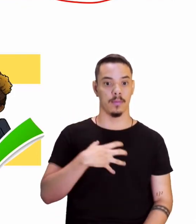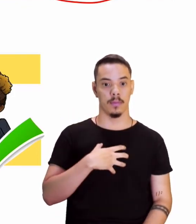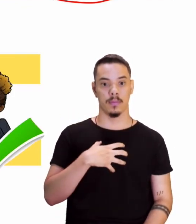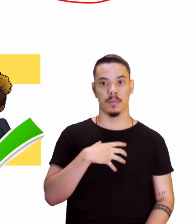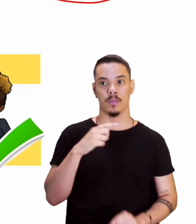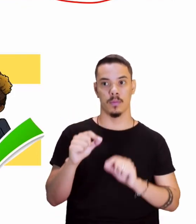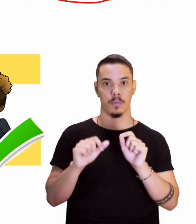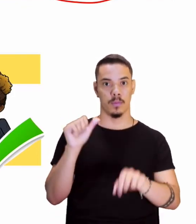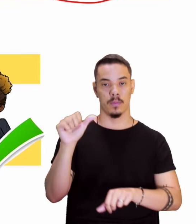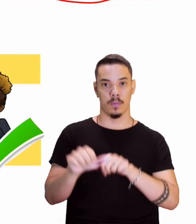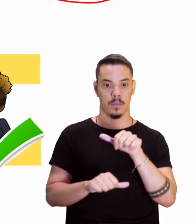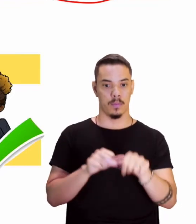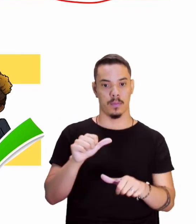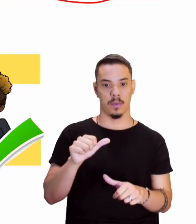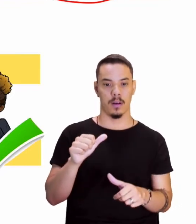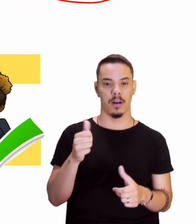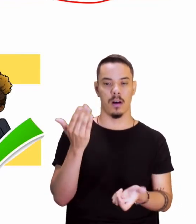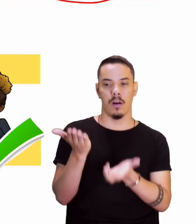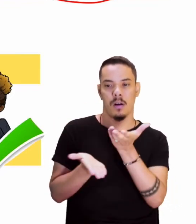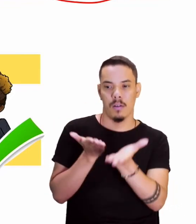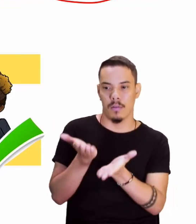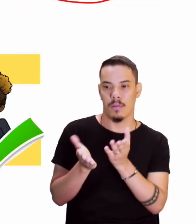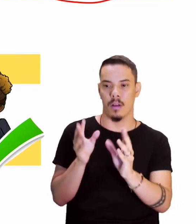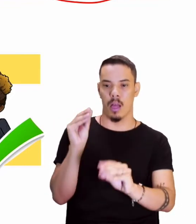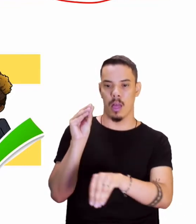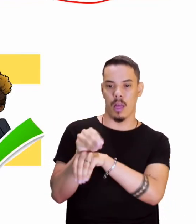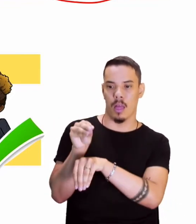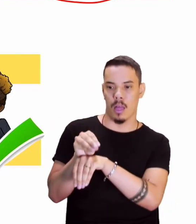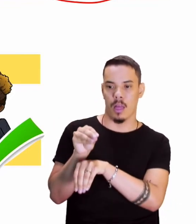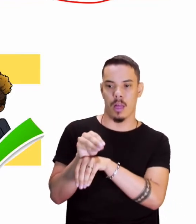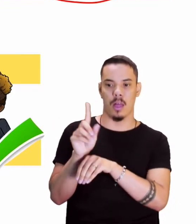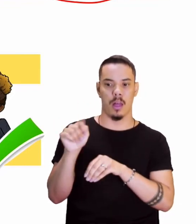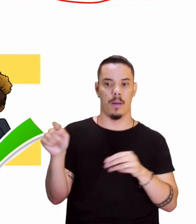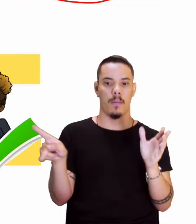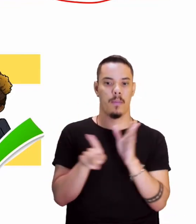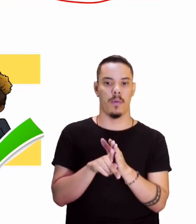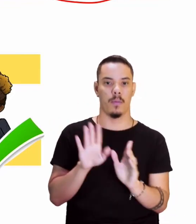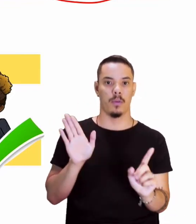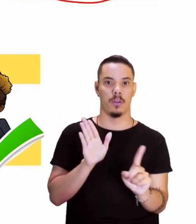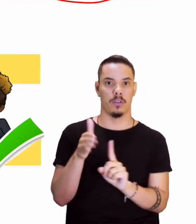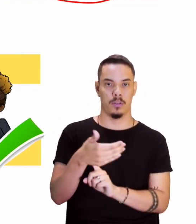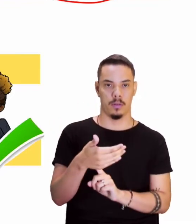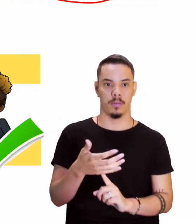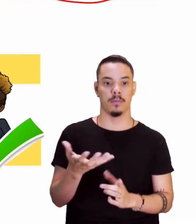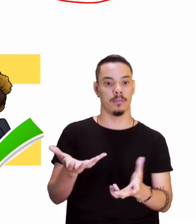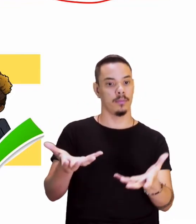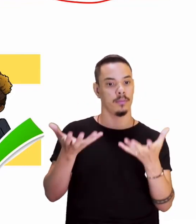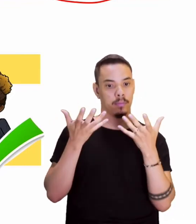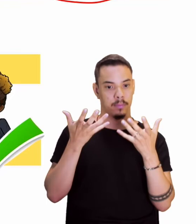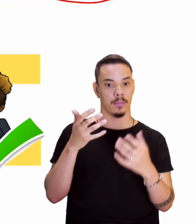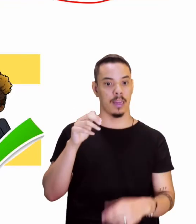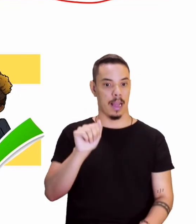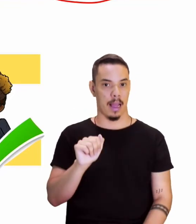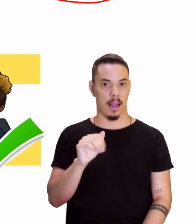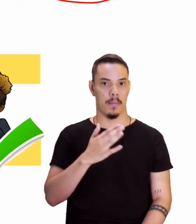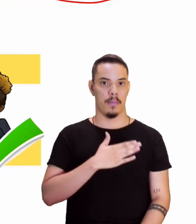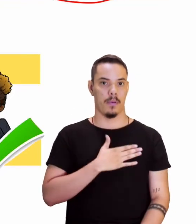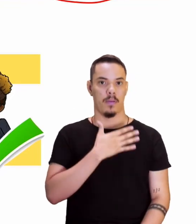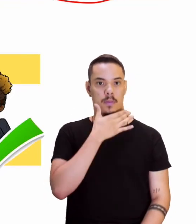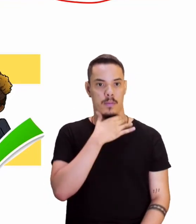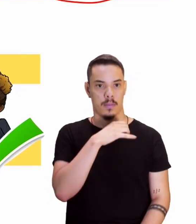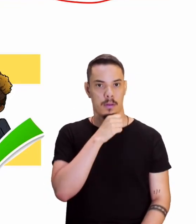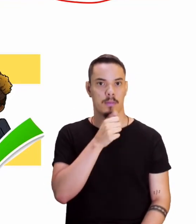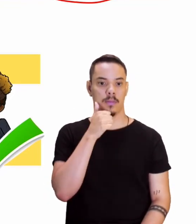ó, vai mudar, de ter afeto, de estimar, ele vai ser verbo transitivo indireto, ó. Quero a meus pais. Esse azinho